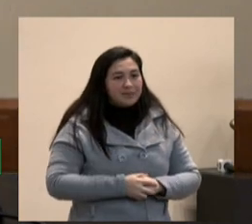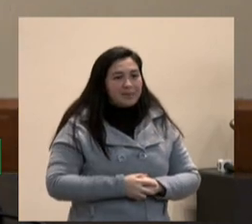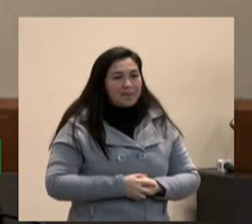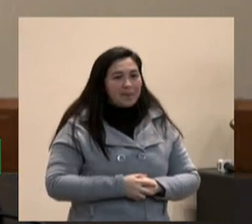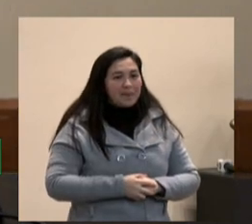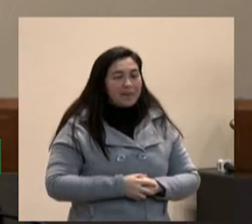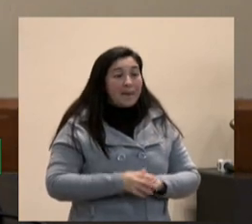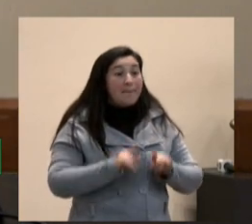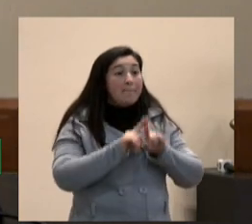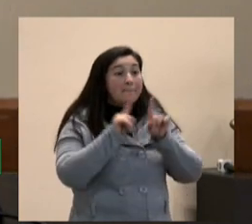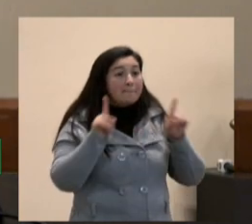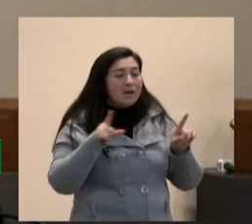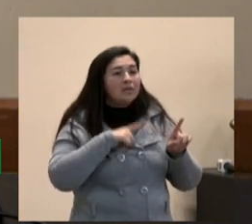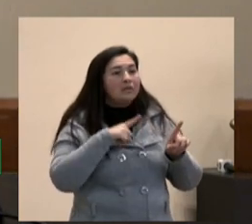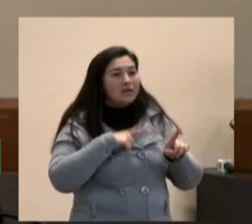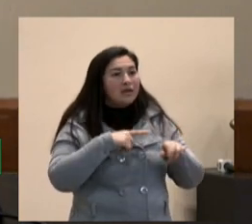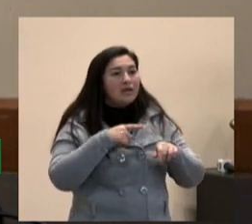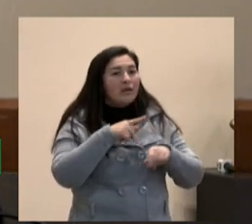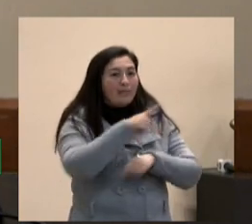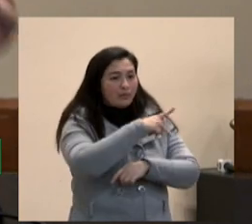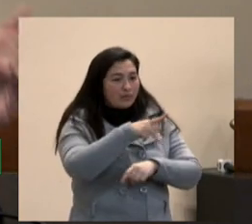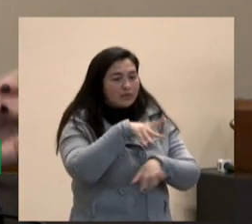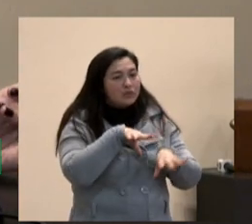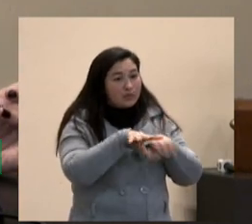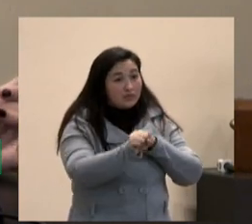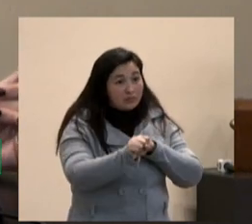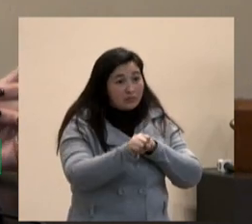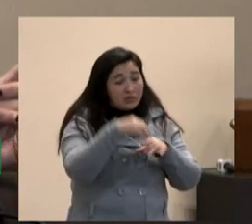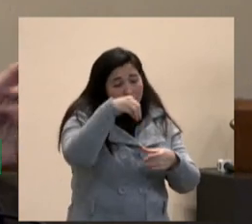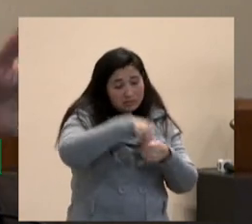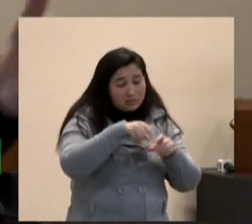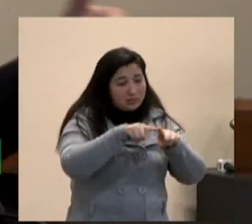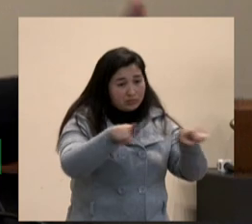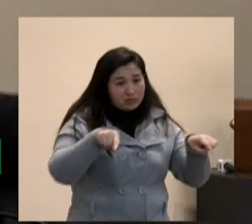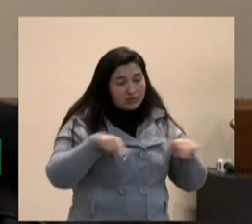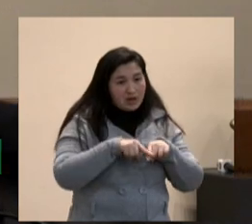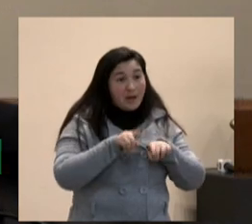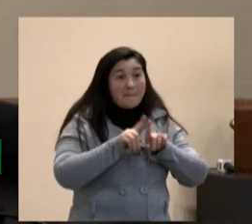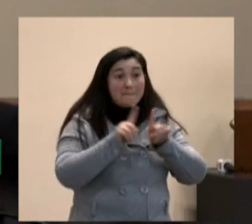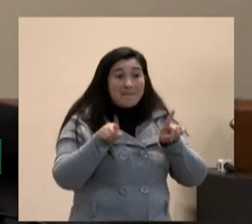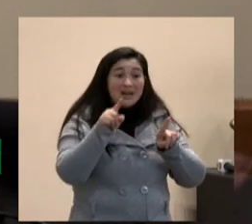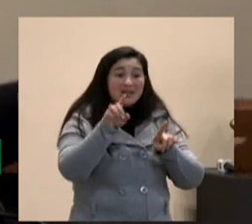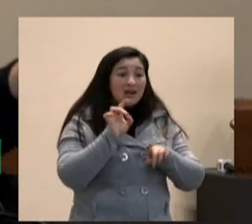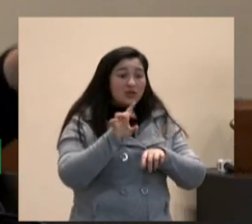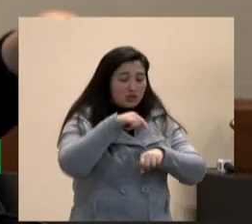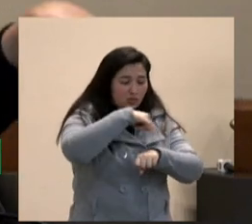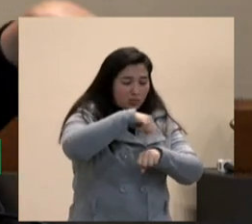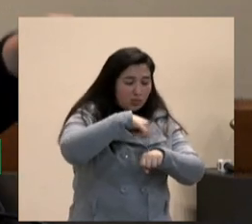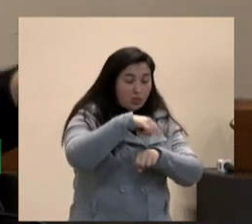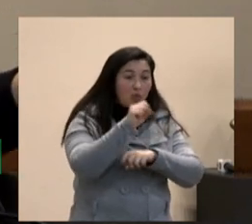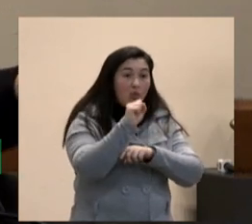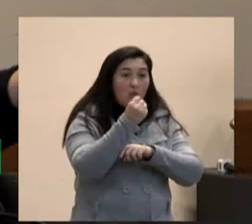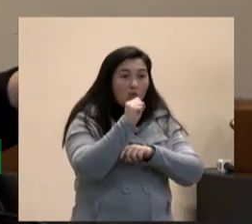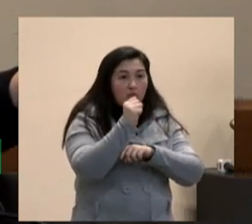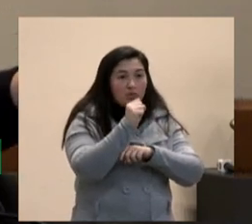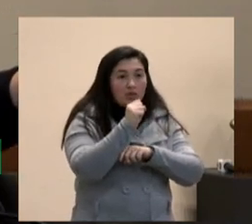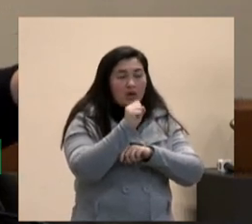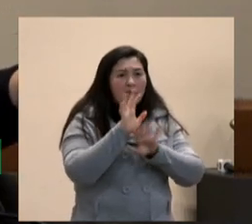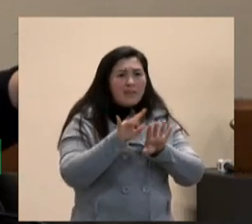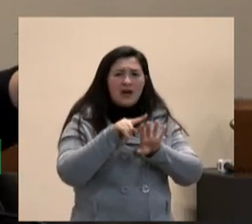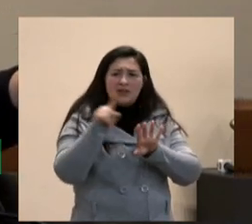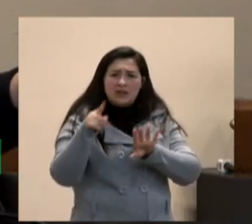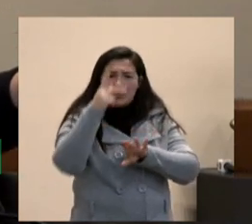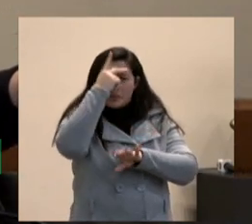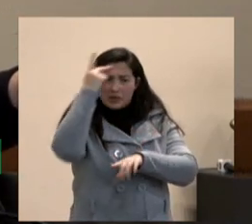ah, mas tem uma professora formada na sala. Bom, a jornada da professora é de 8 horas, o atendimento é de 10. Essa estagiária nunca fica sozinha